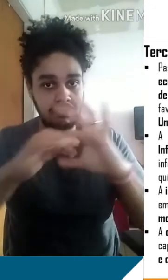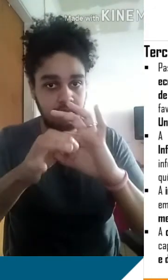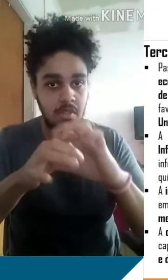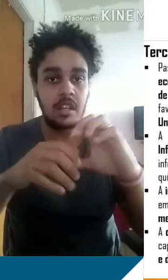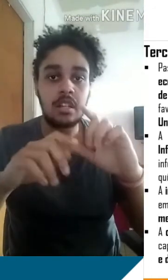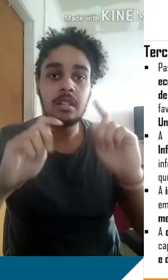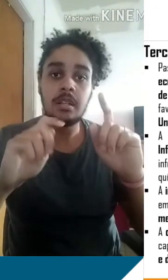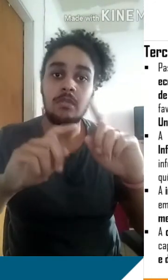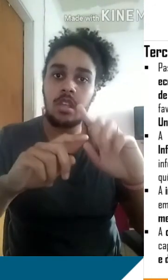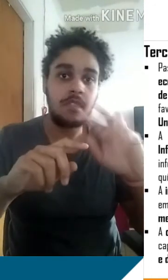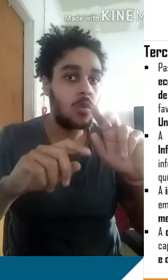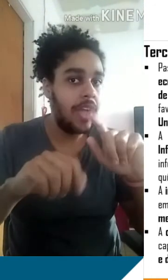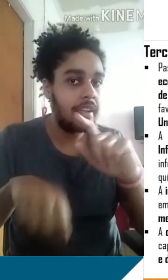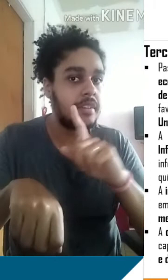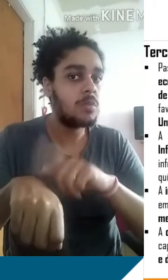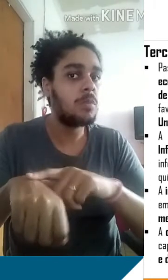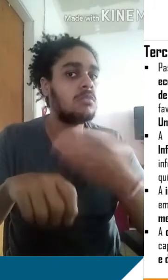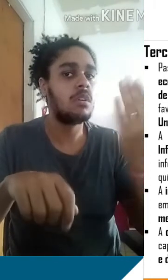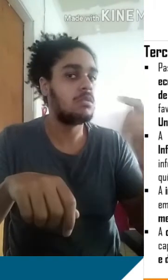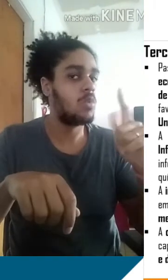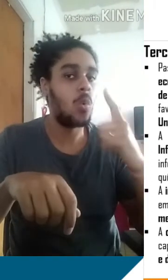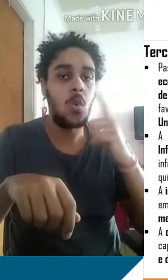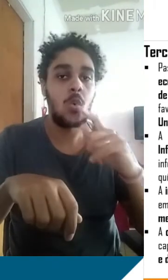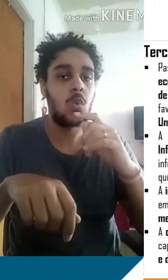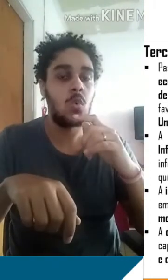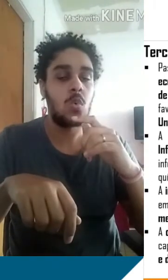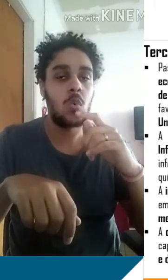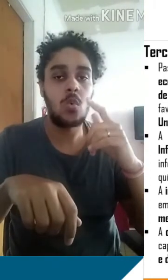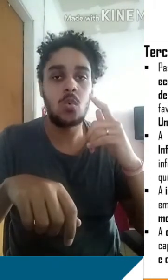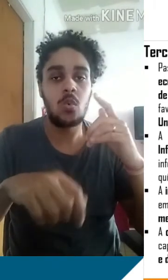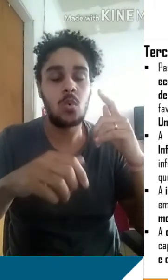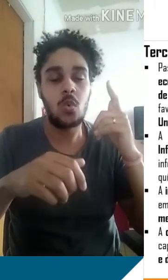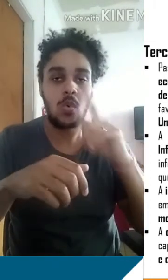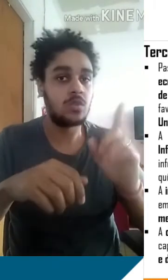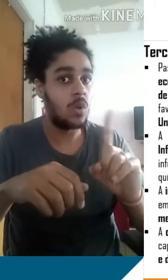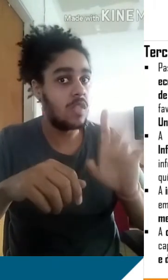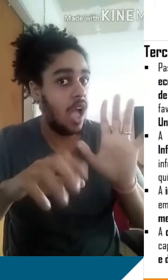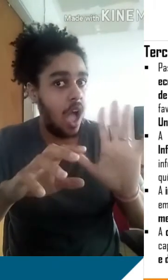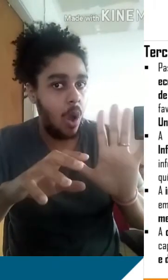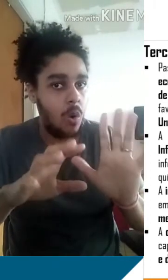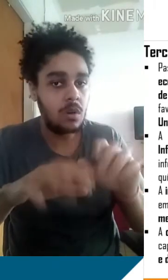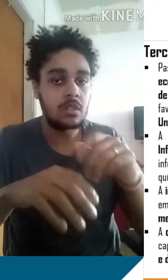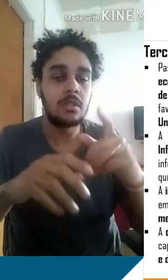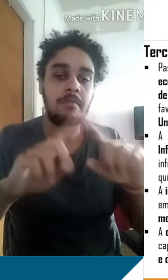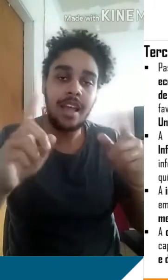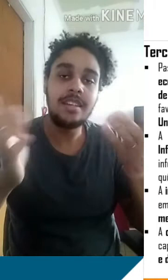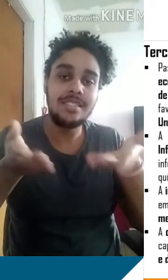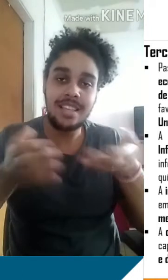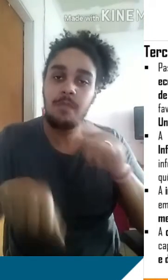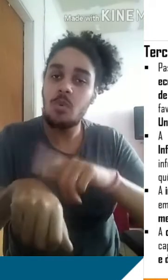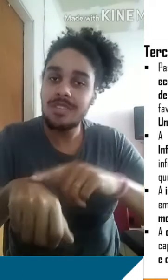muito intenso. Beleza? E isso se consolida e fica muito mais forte e intenso nos anos 70, principalmente. Beleza?